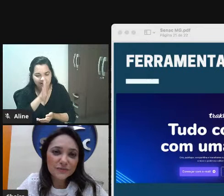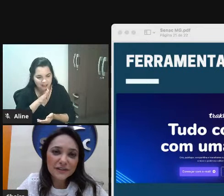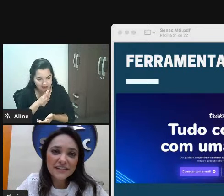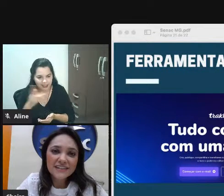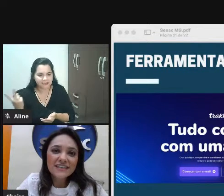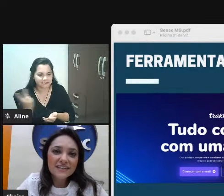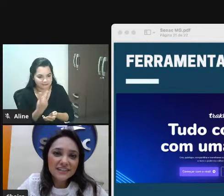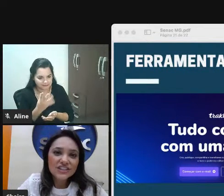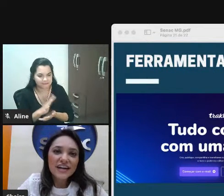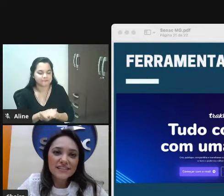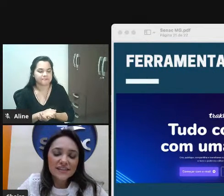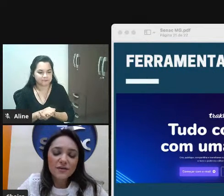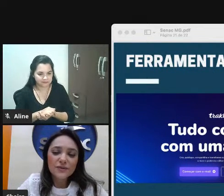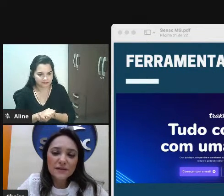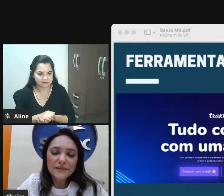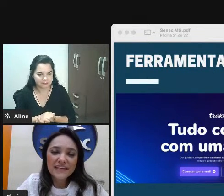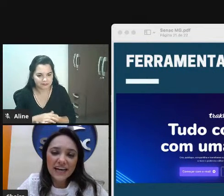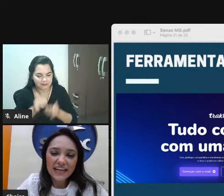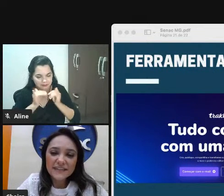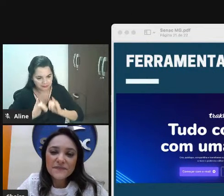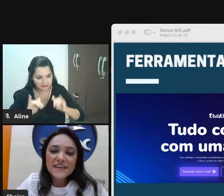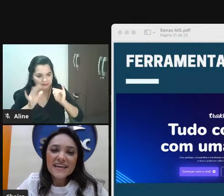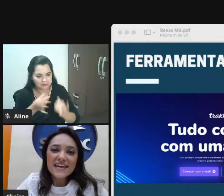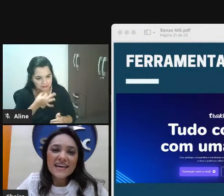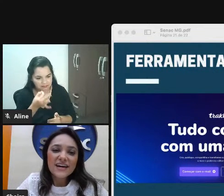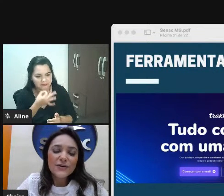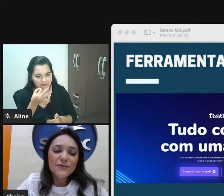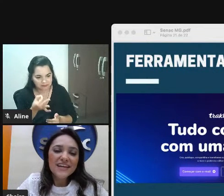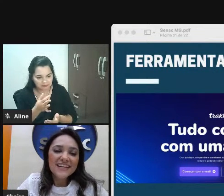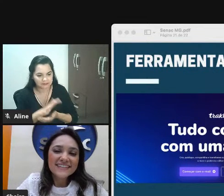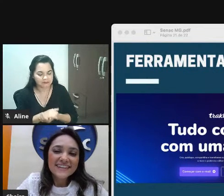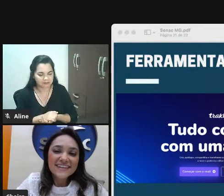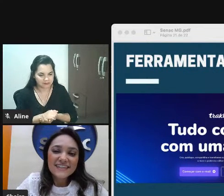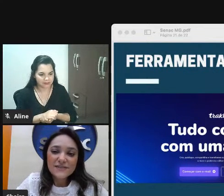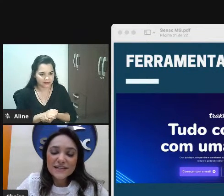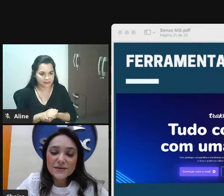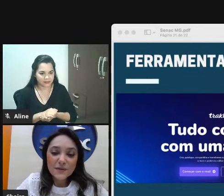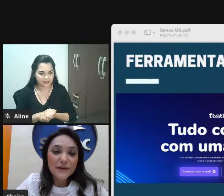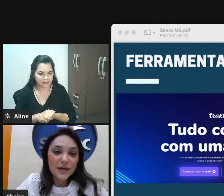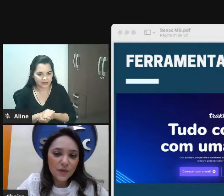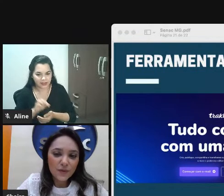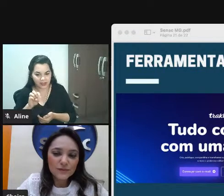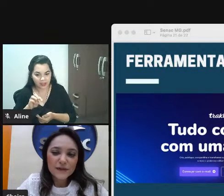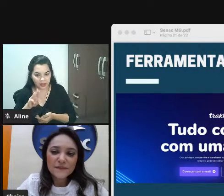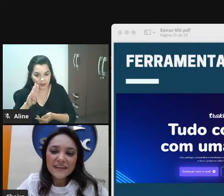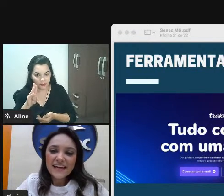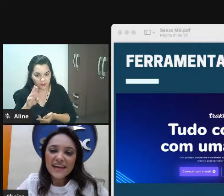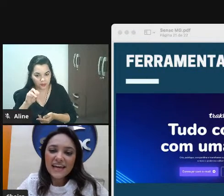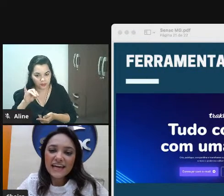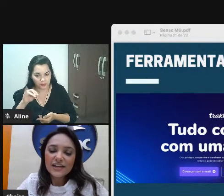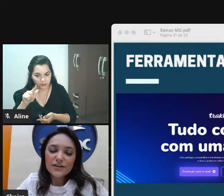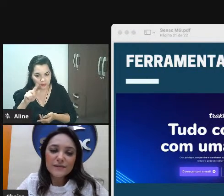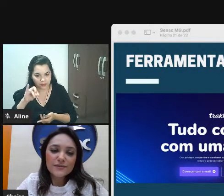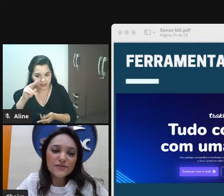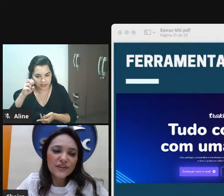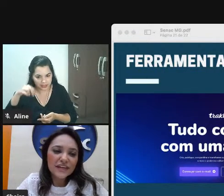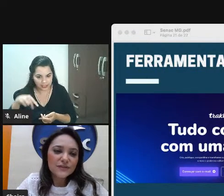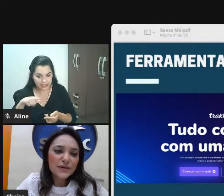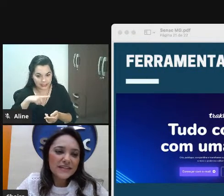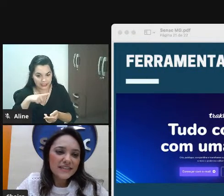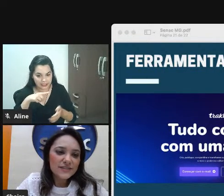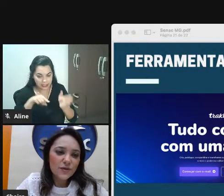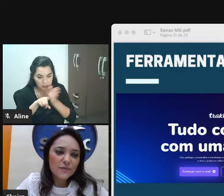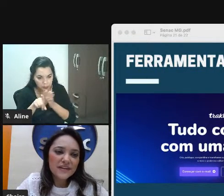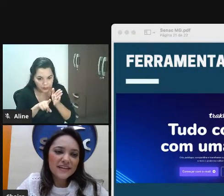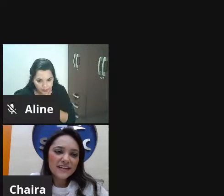ótima indicação William obrigada William tenho aqui uma pergunta nós estamos